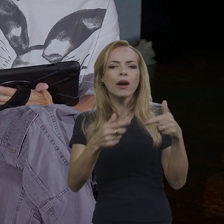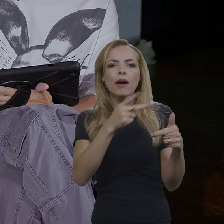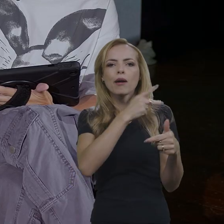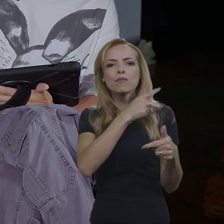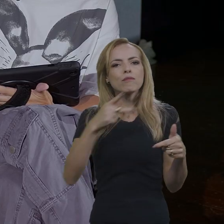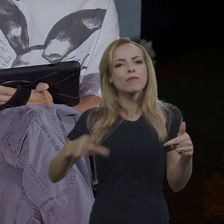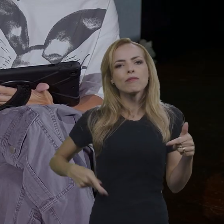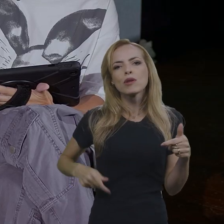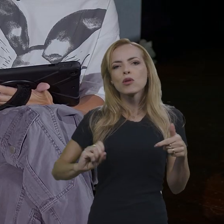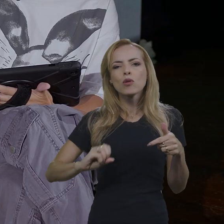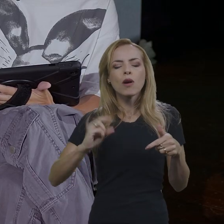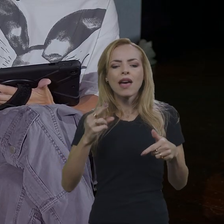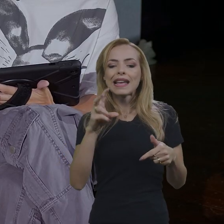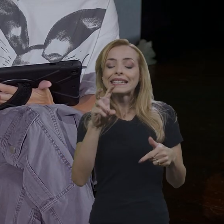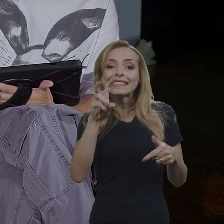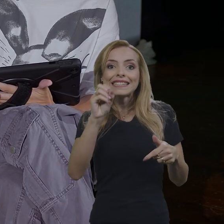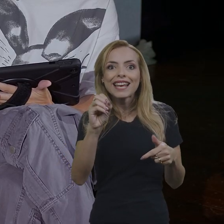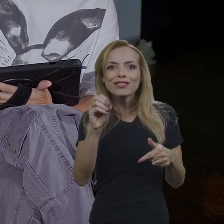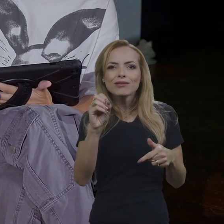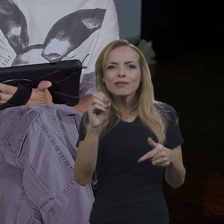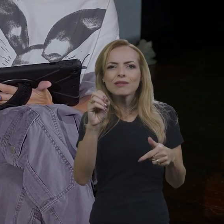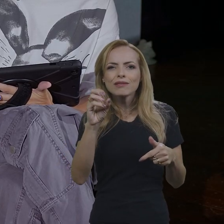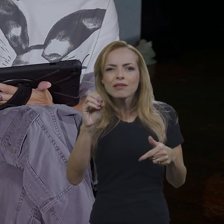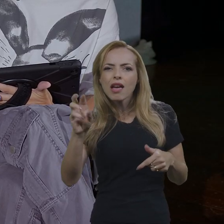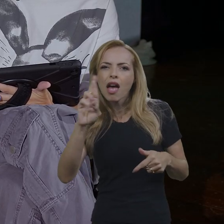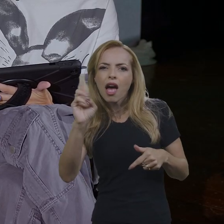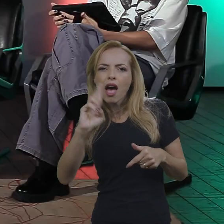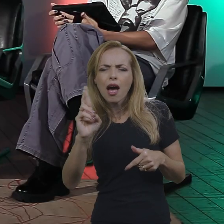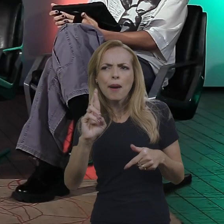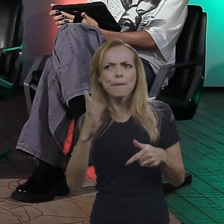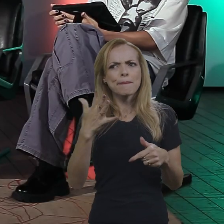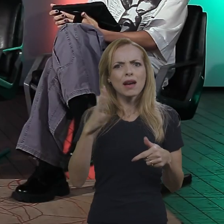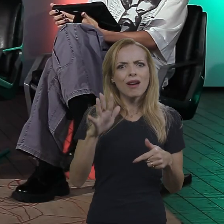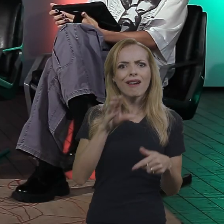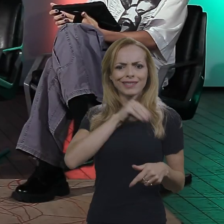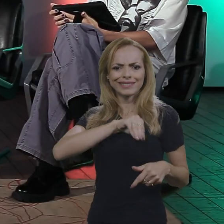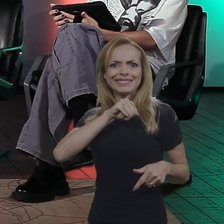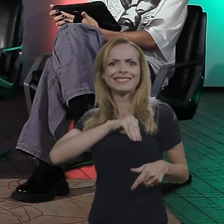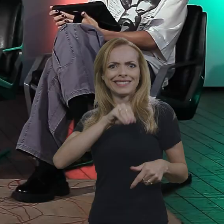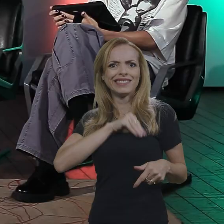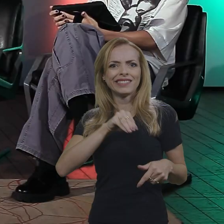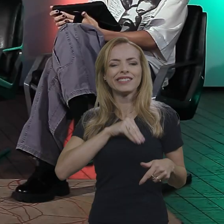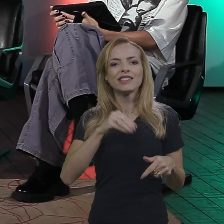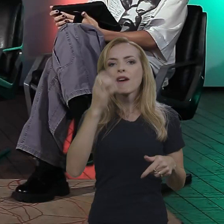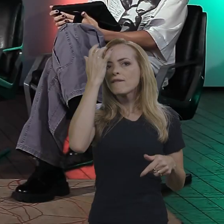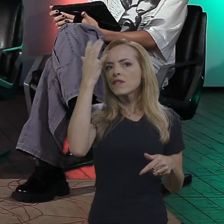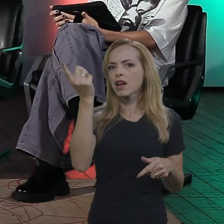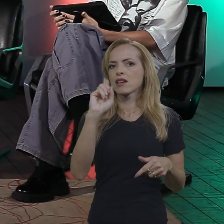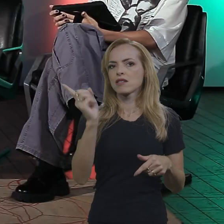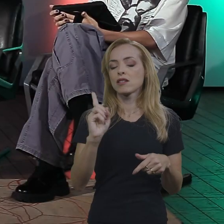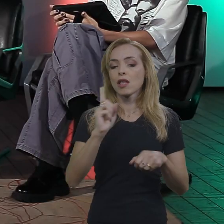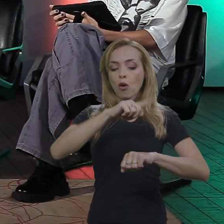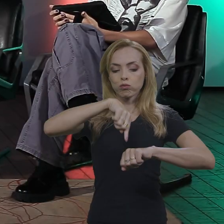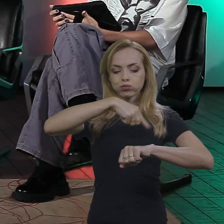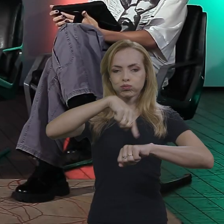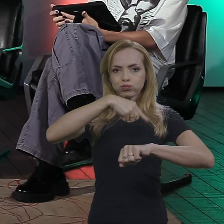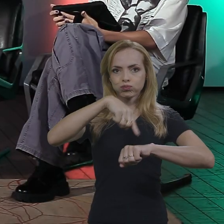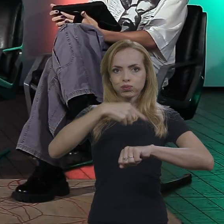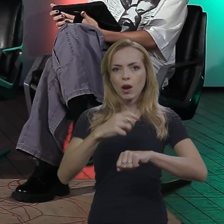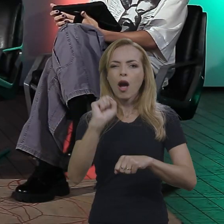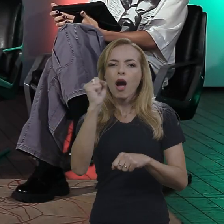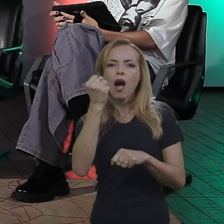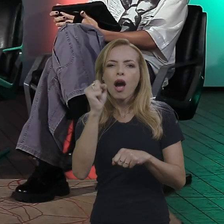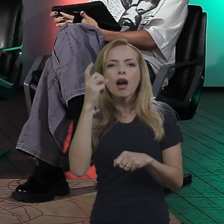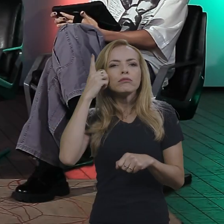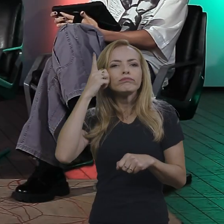R$500 no máximo para trabalhar para um comércio local, sabe? E não é numa jornada de jovem aprendiz, não, é uma jornada de 8 horas ou mais por dia. Então,